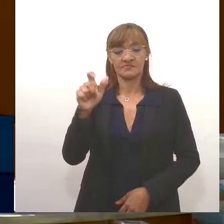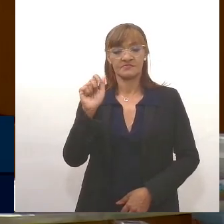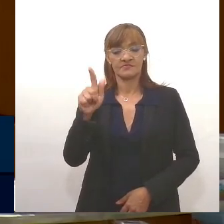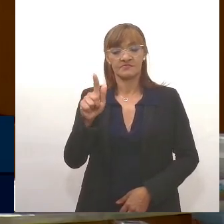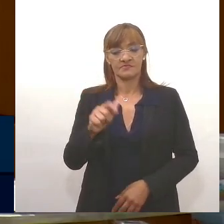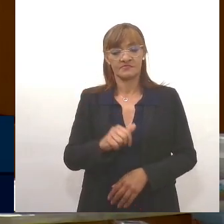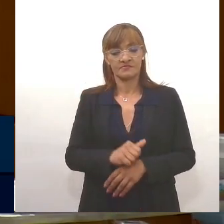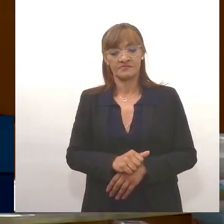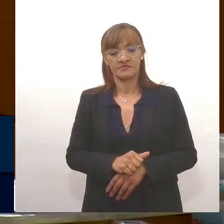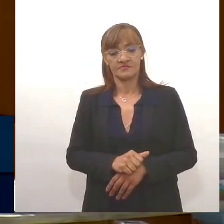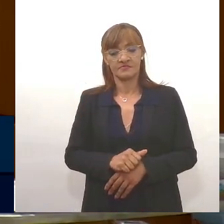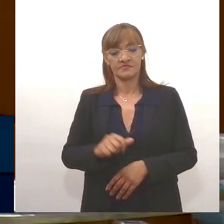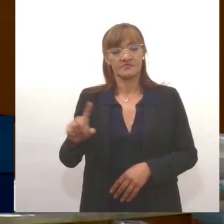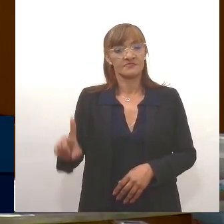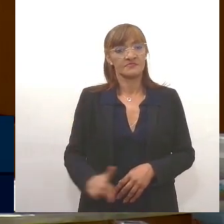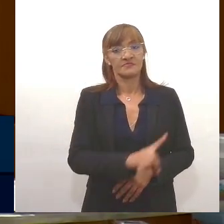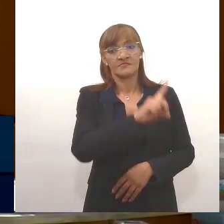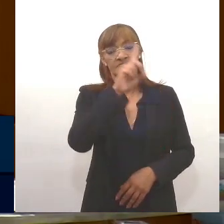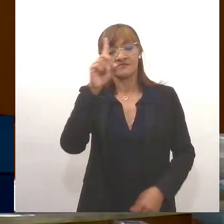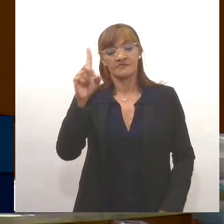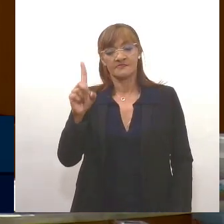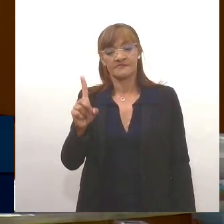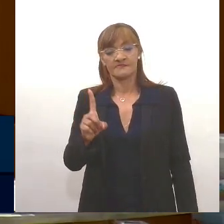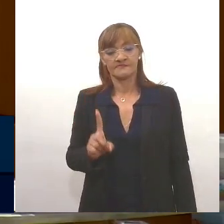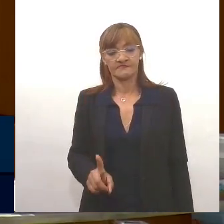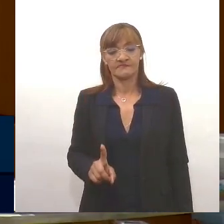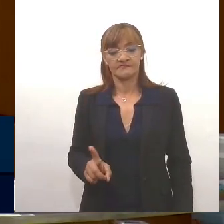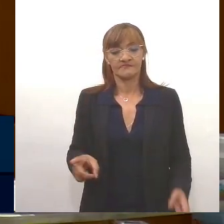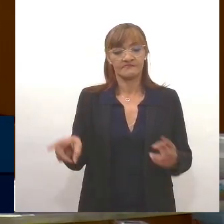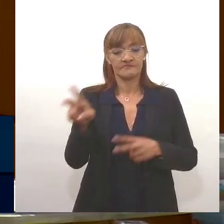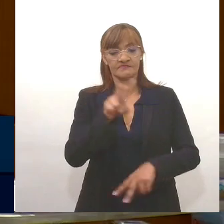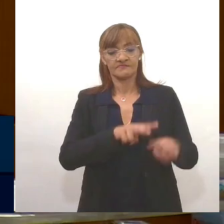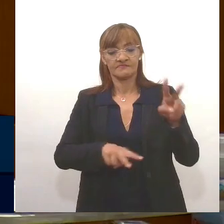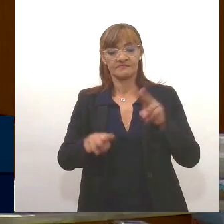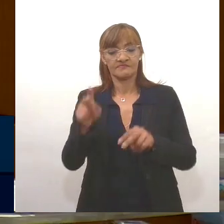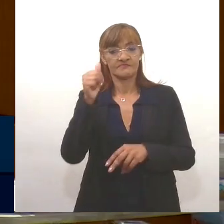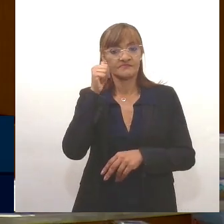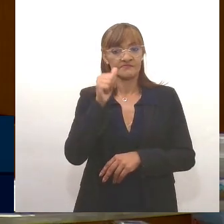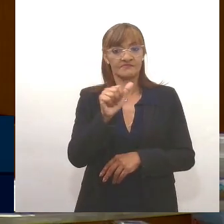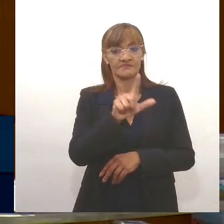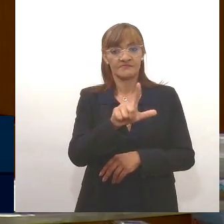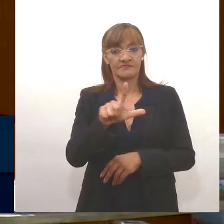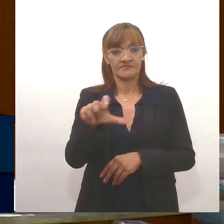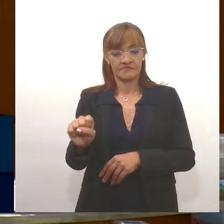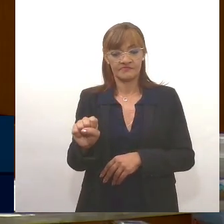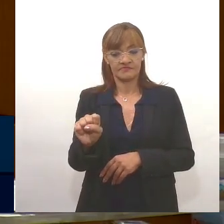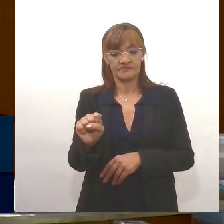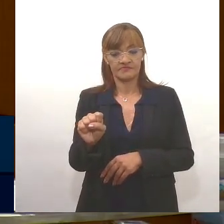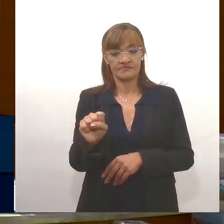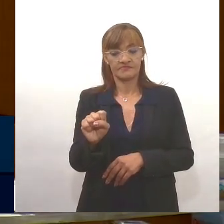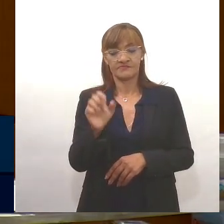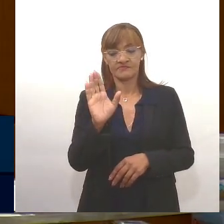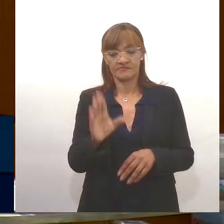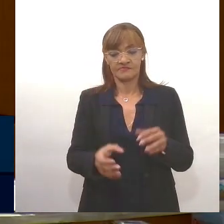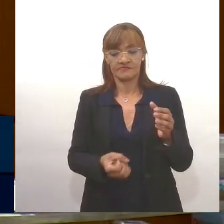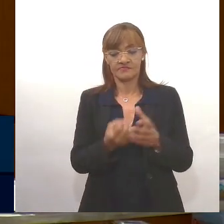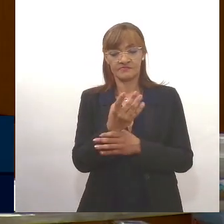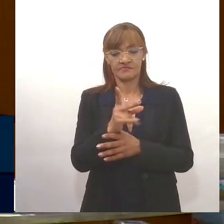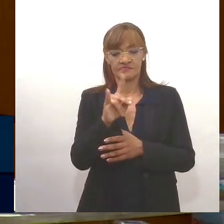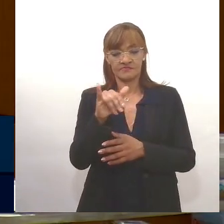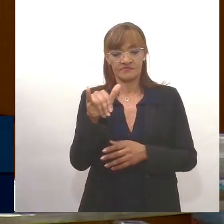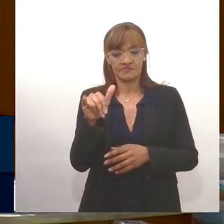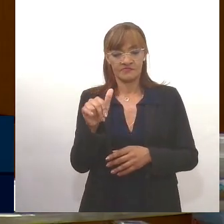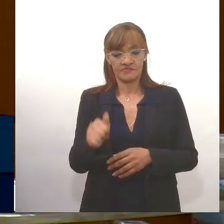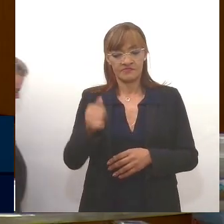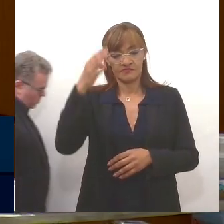o dia nacional da visibilidade lésbica a criação da data tem como principal